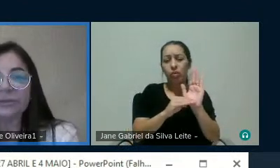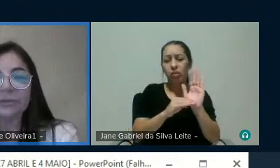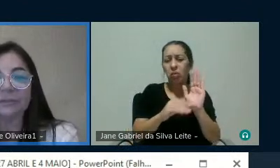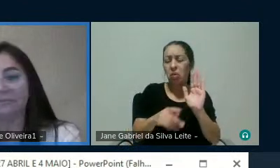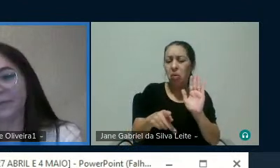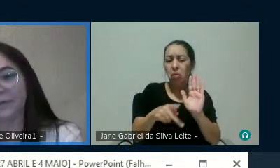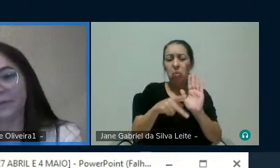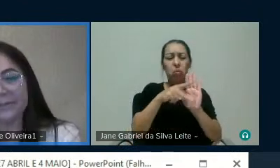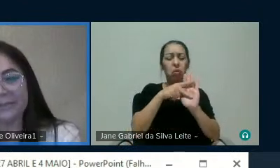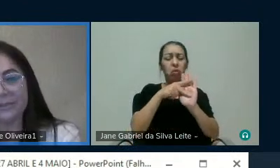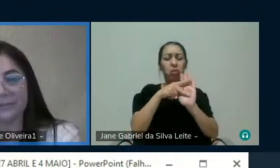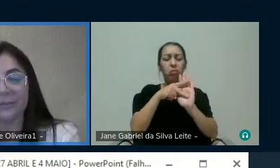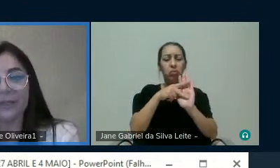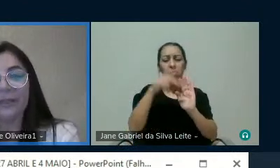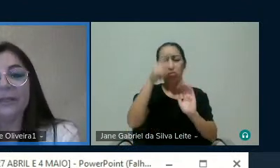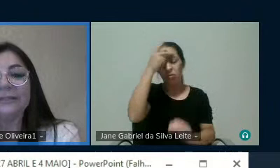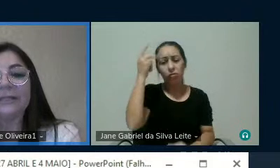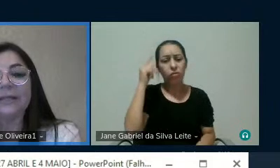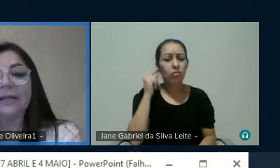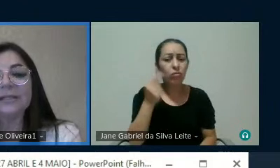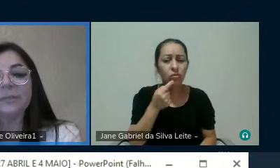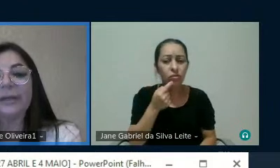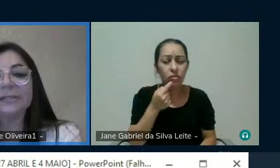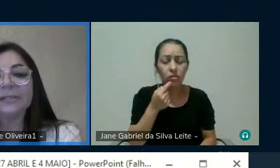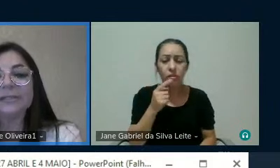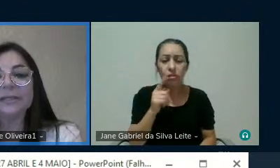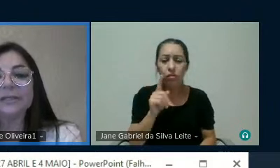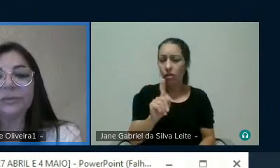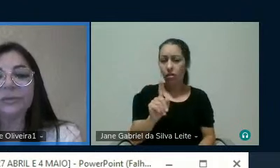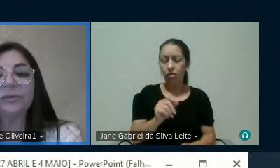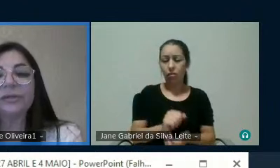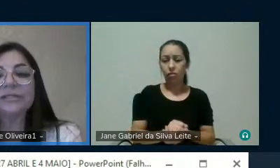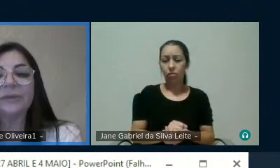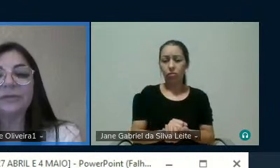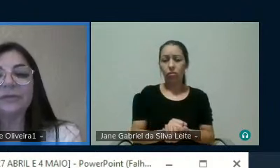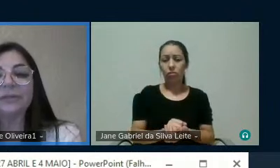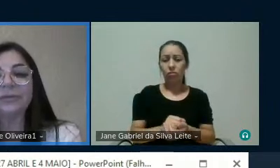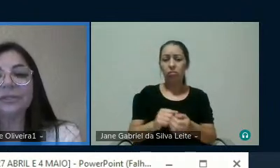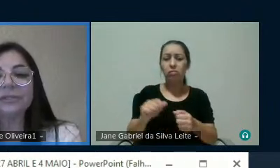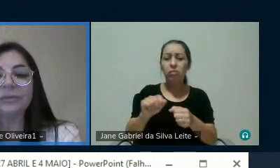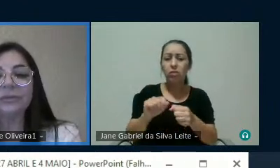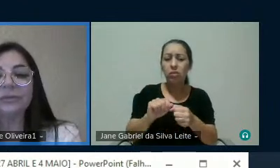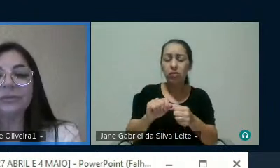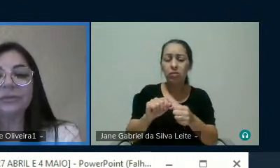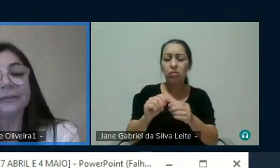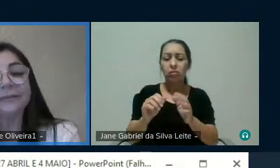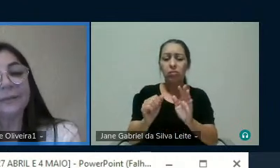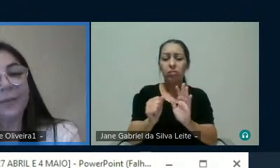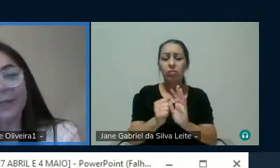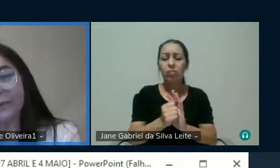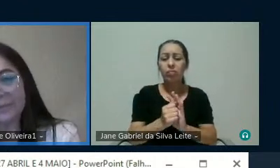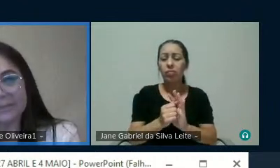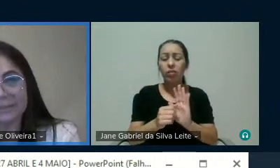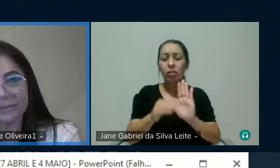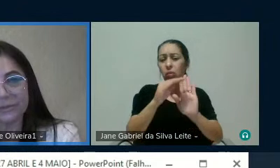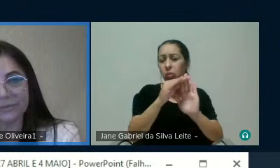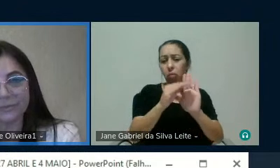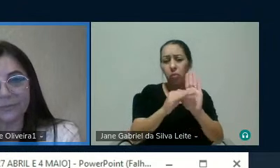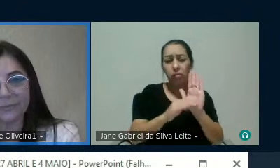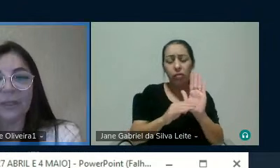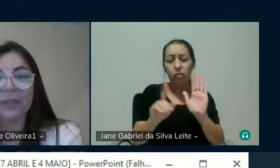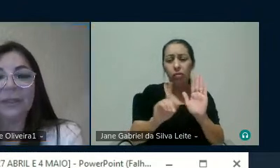literatura surda, não é preciso. Tratar da experiência de ser surda e do conhecimento da cultura surda, também não é